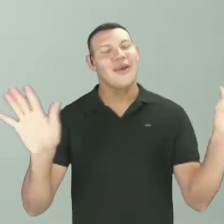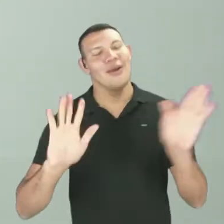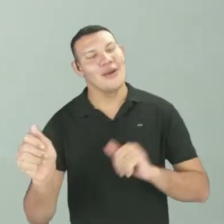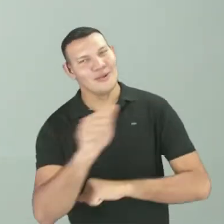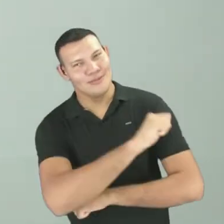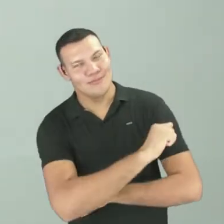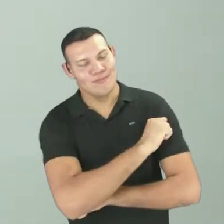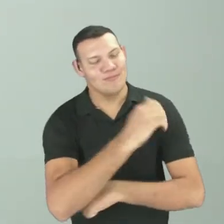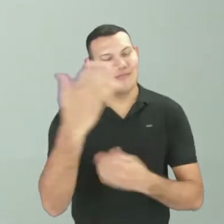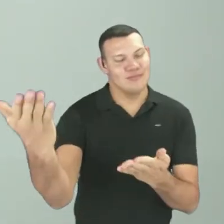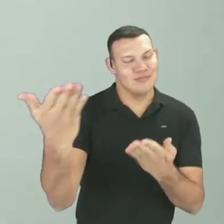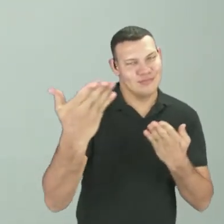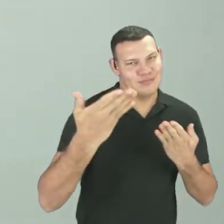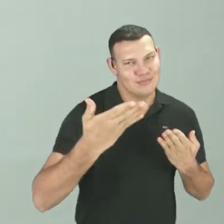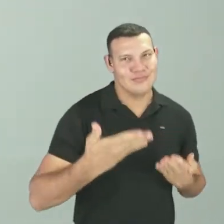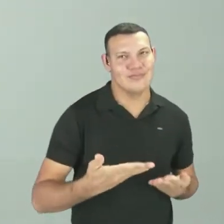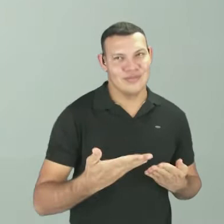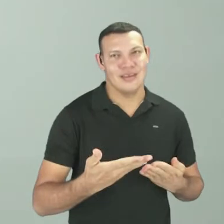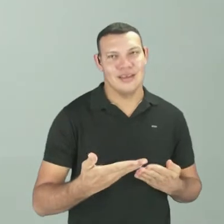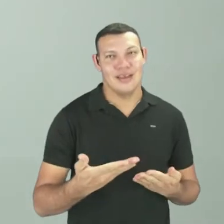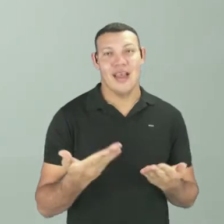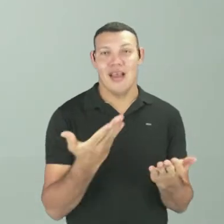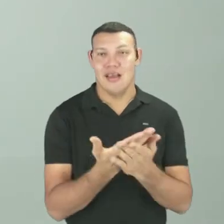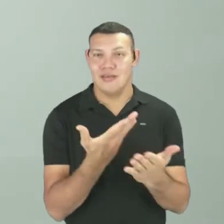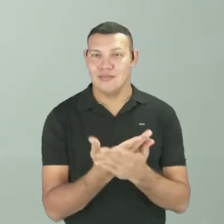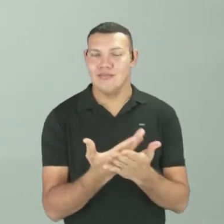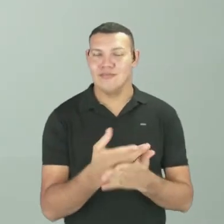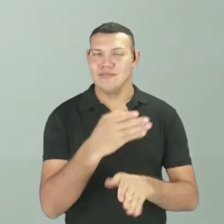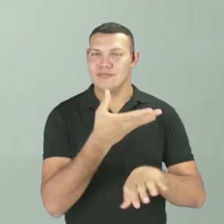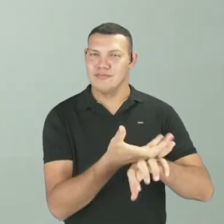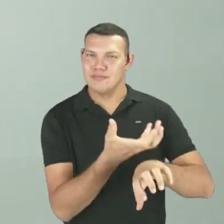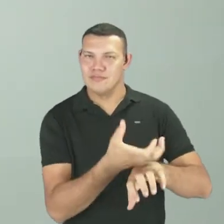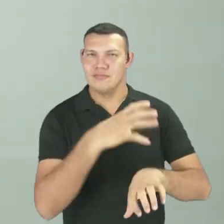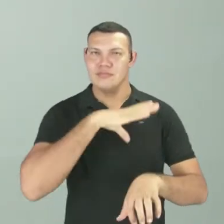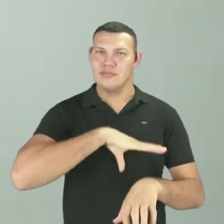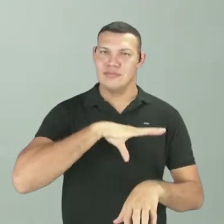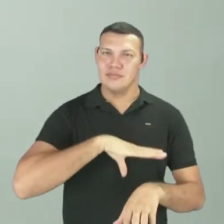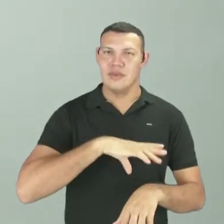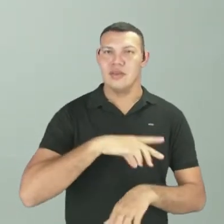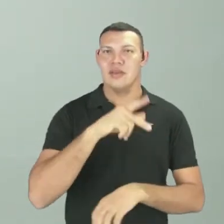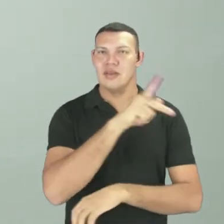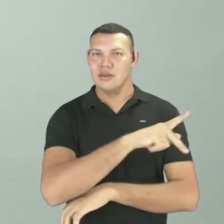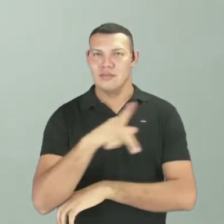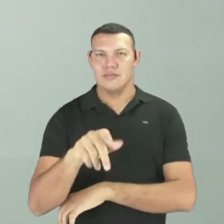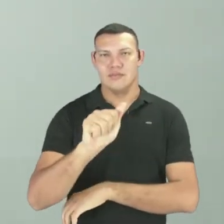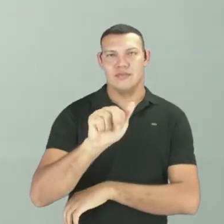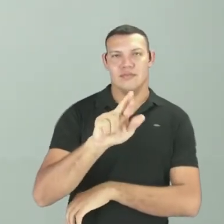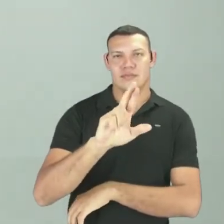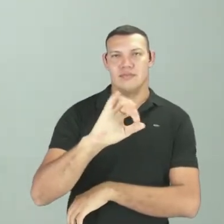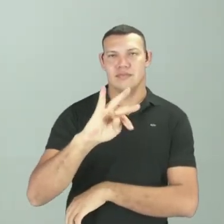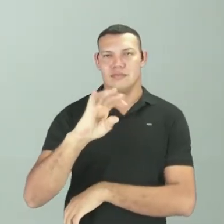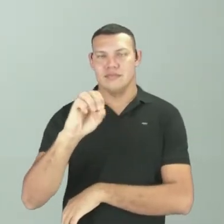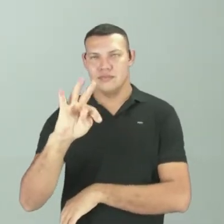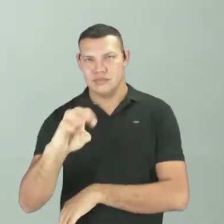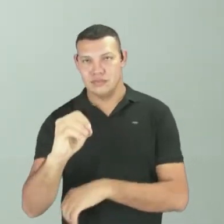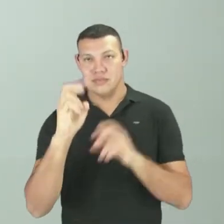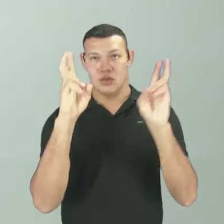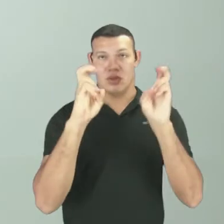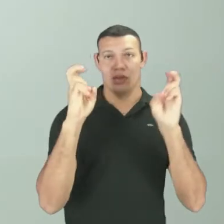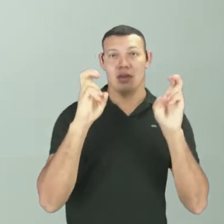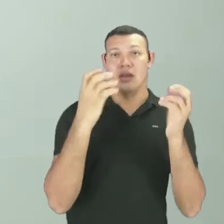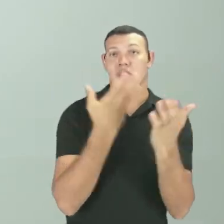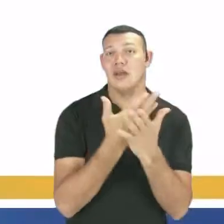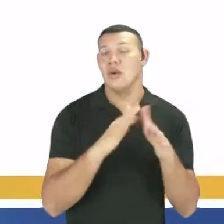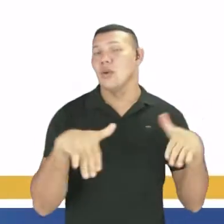Olá, alunos! Sejam todos bem-vindos a mais uma aula de língua portuguesa. Meu nome é Ayrton Richard e o tema de hoje